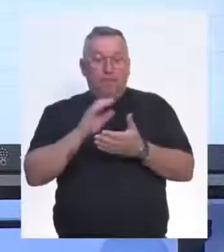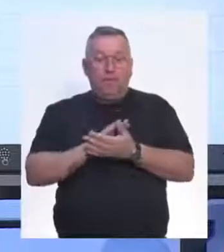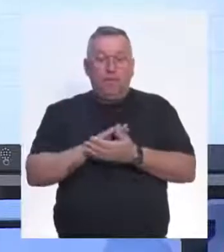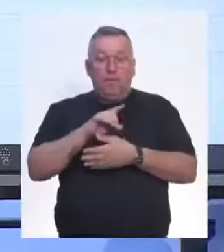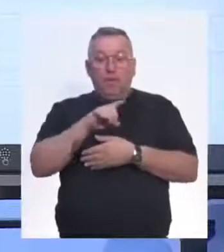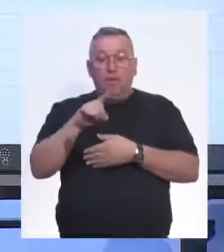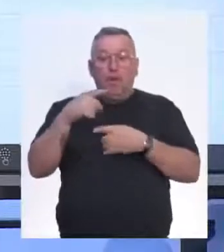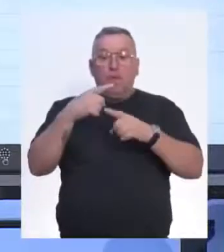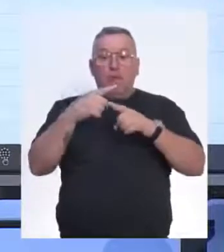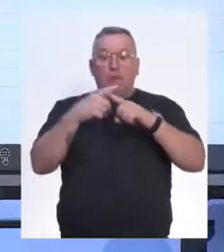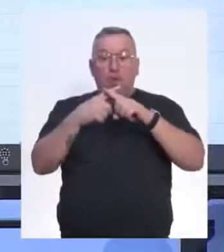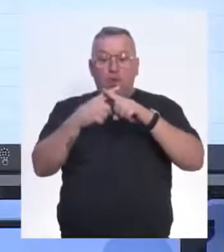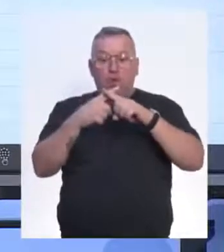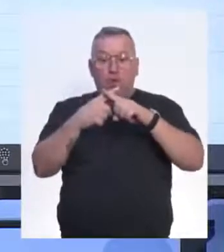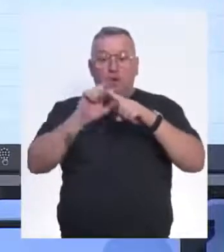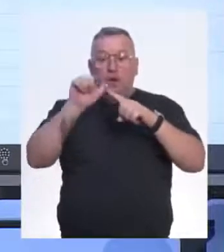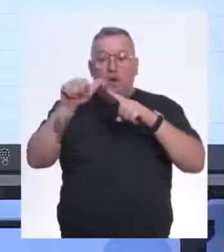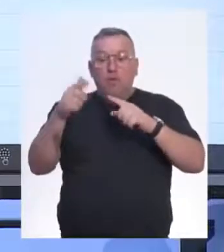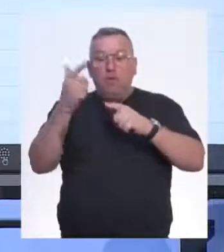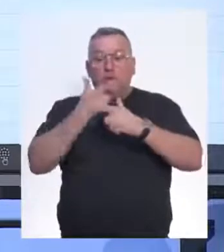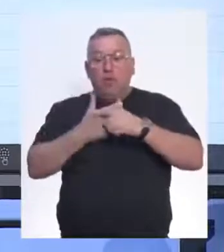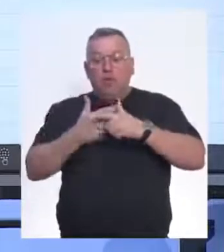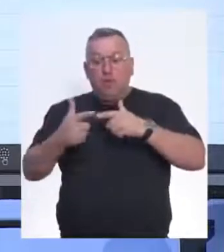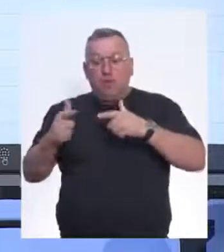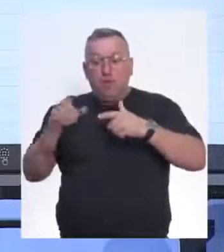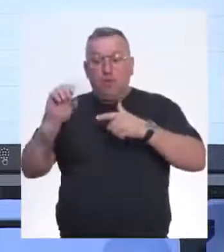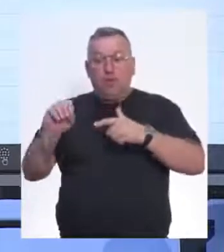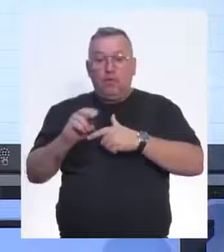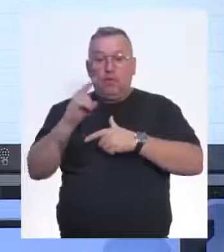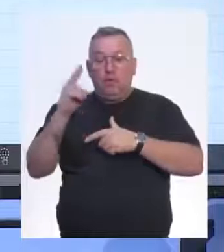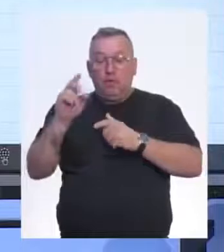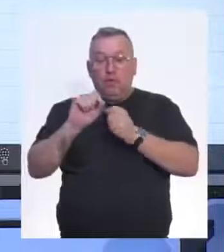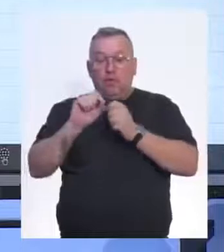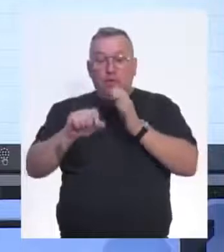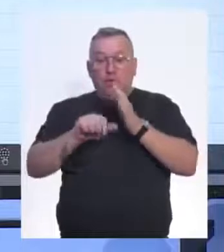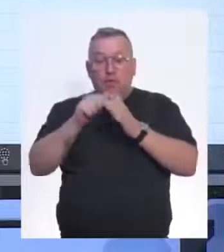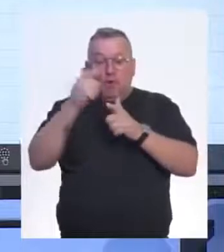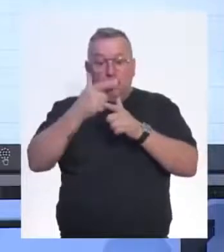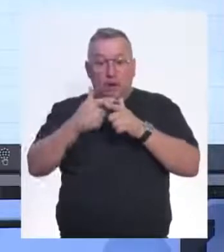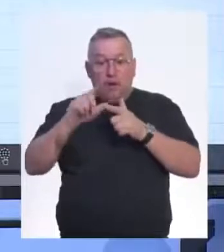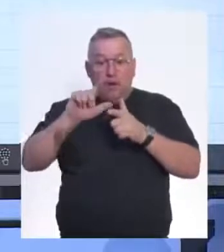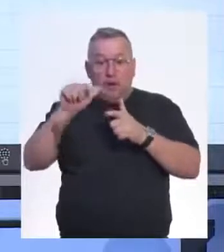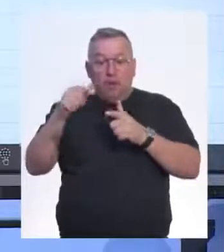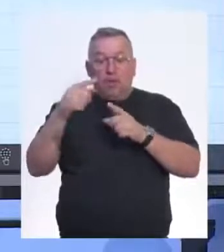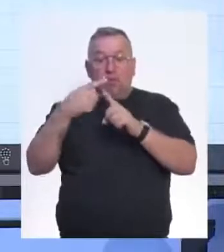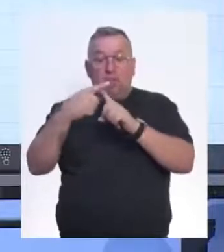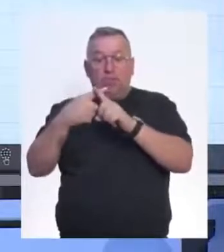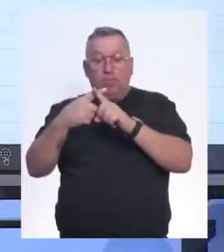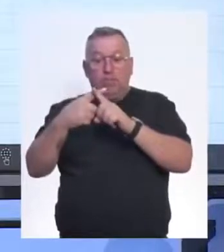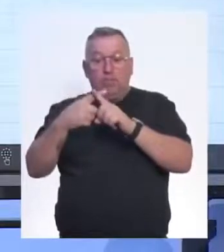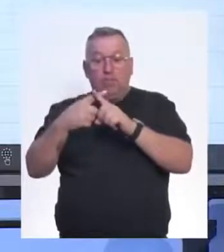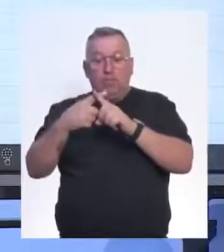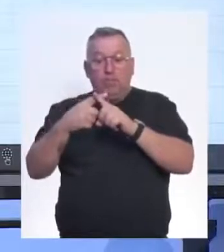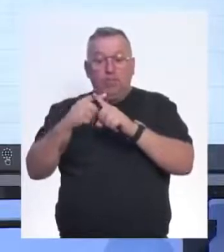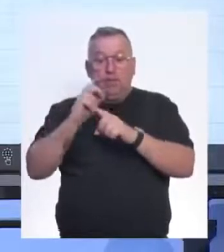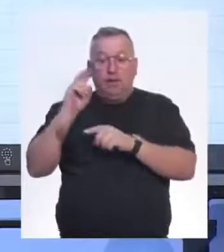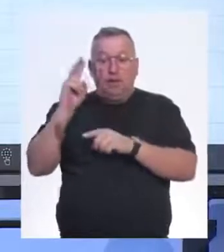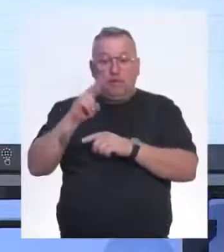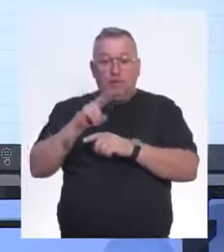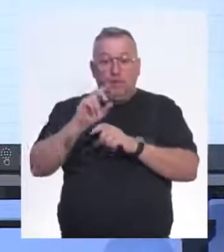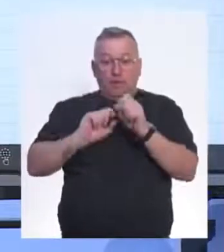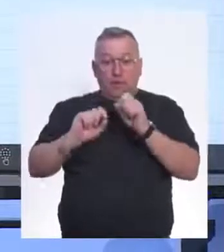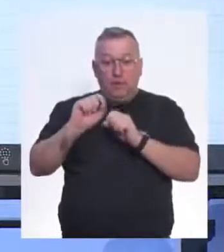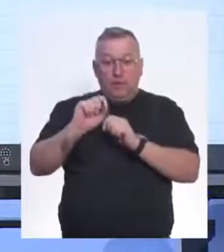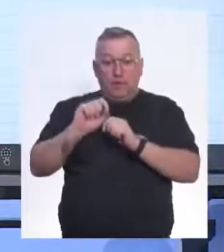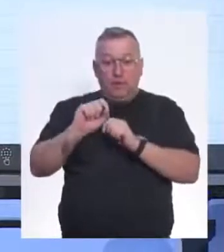você multiplicar primeiro e depois dividir, ou, que nem eu fiz aí, primeiro a divisão e depois uma multiplicação, critério. Utilize o